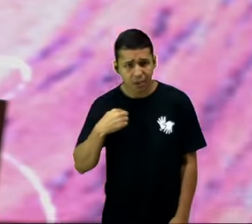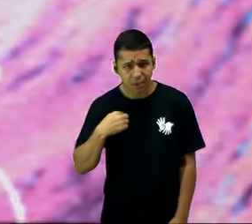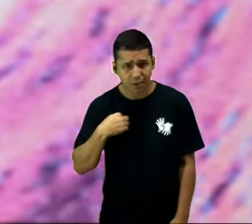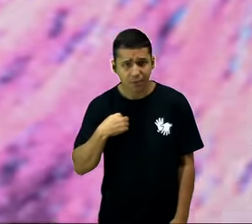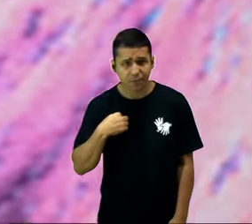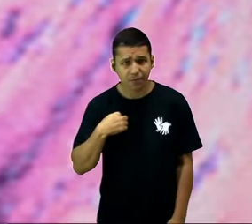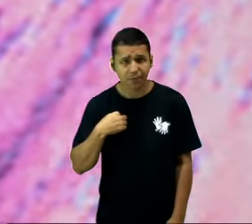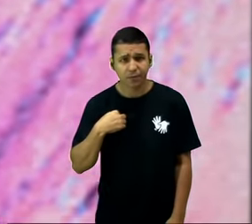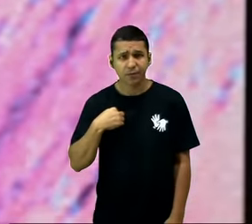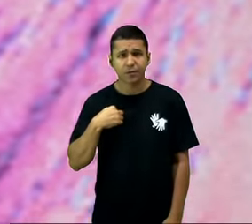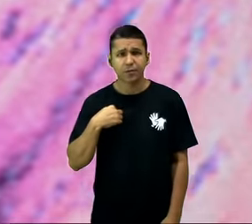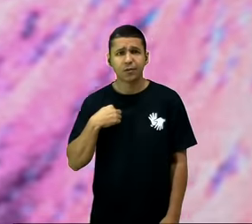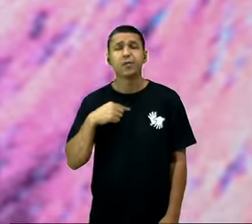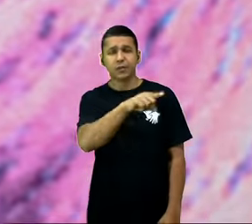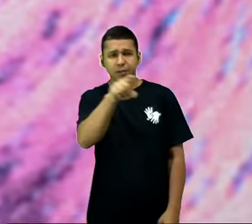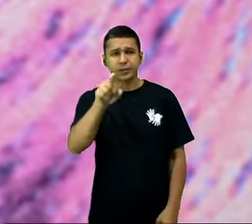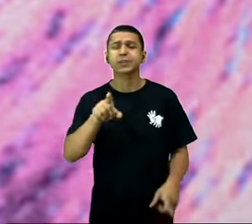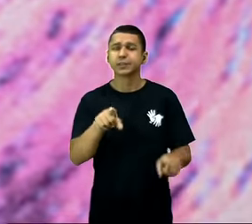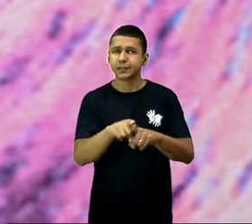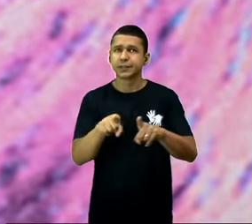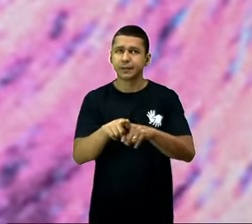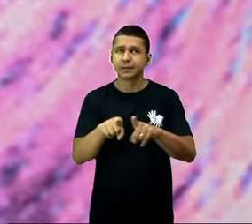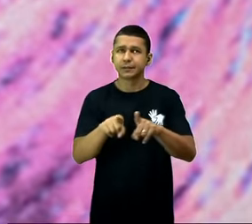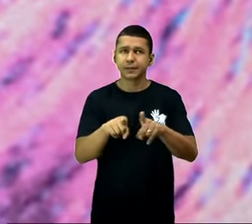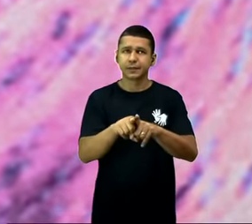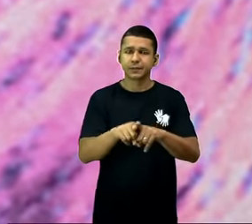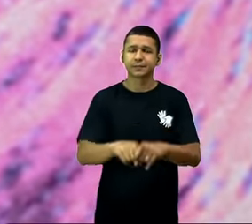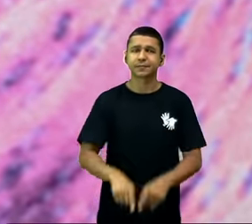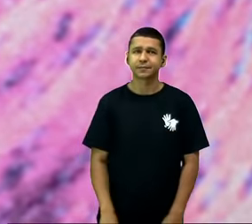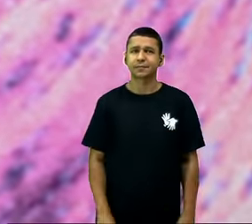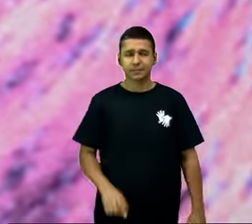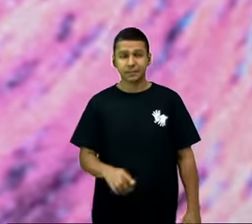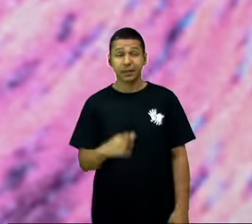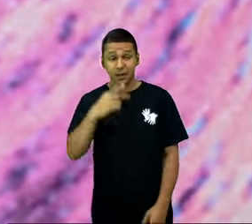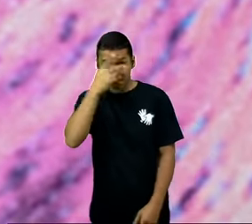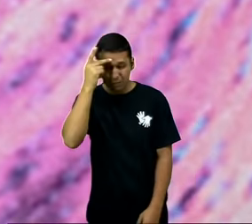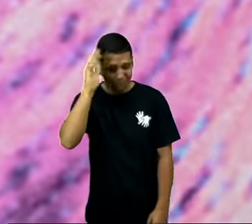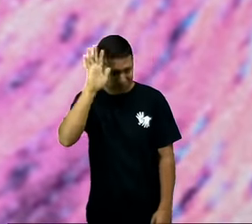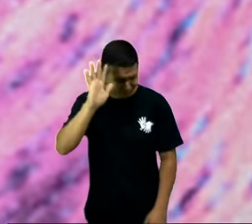Levante a mão, deixa eu ver. Pronto, tem gente que está assim, ó. Vou levantar não.